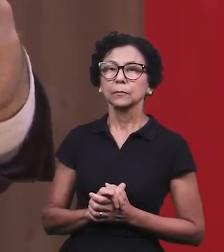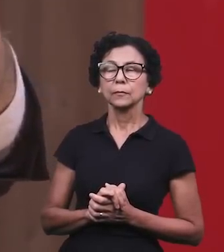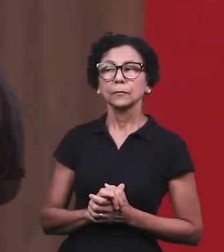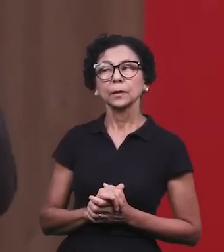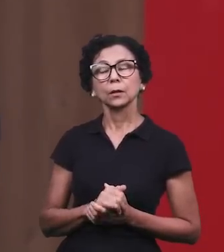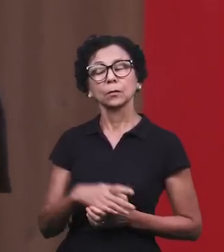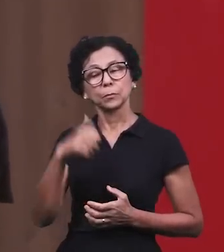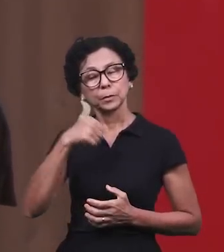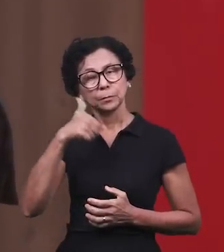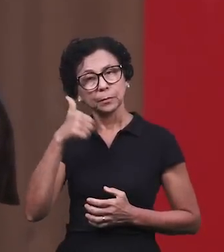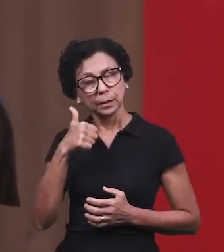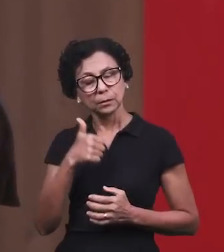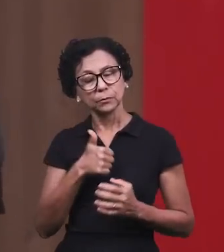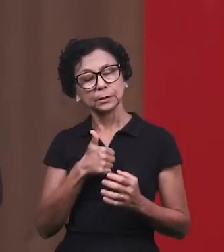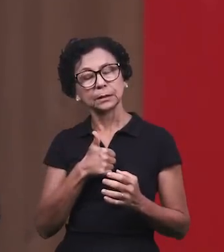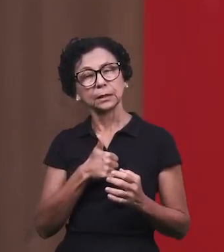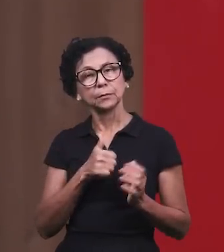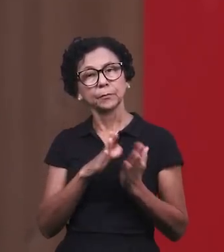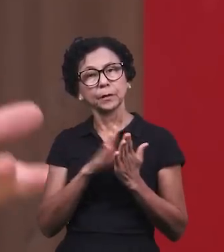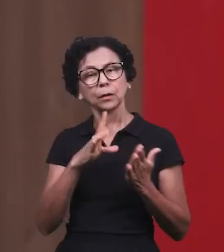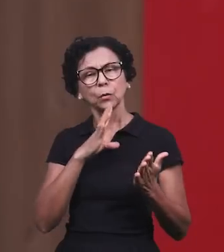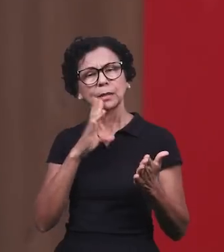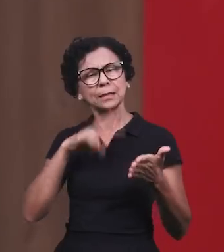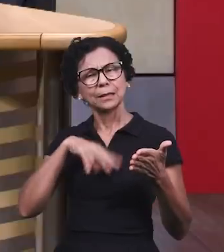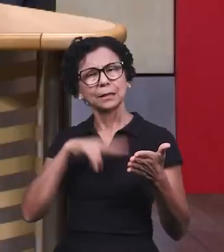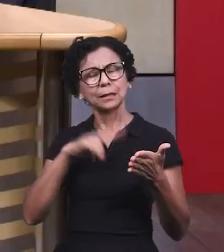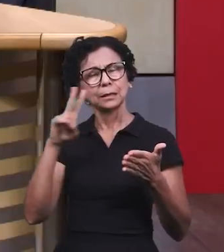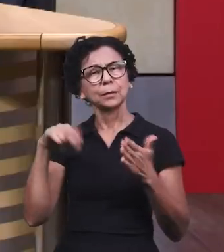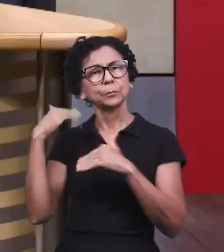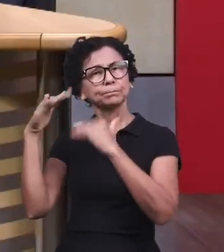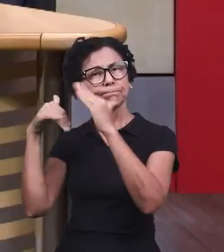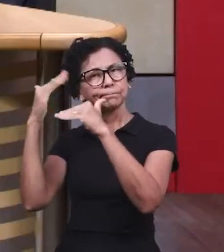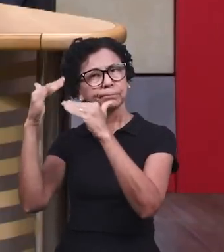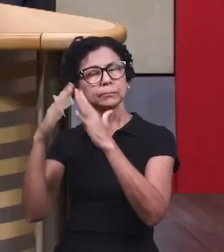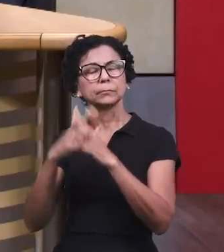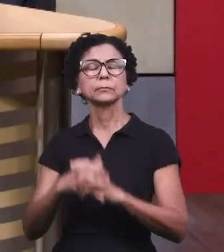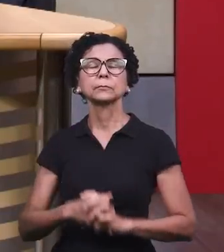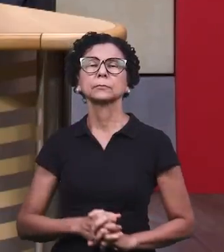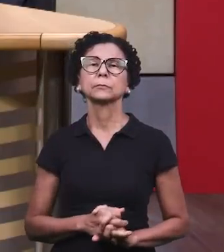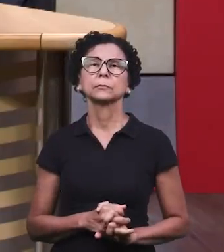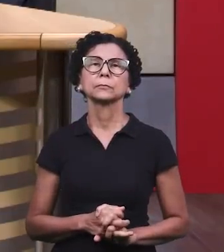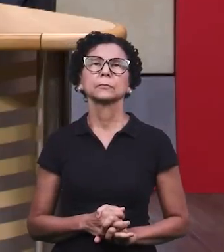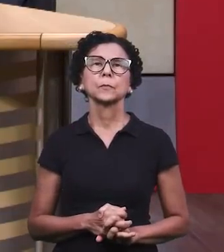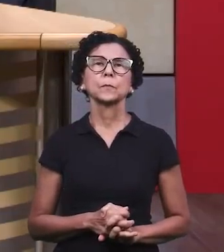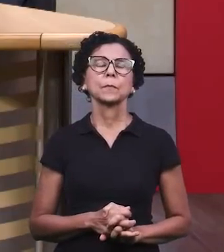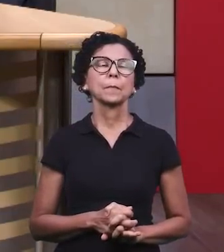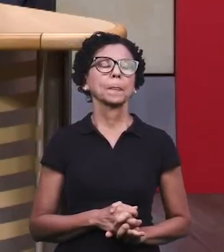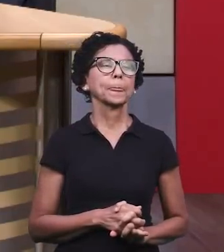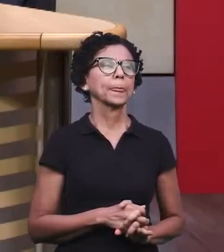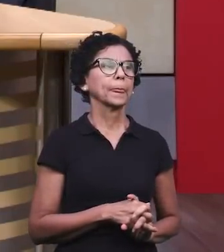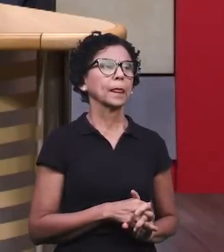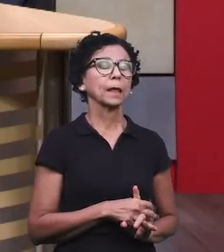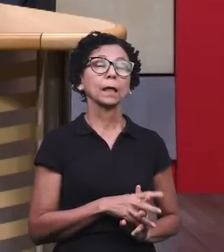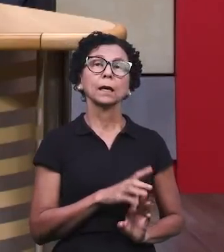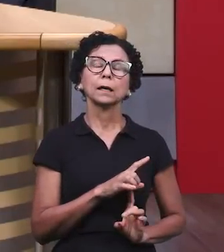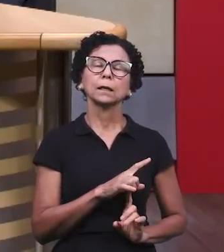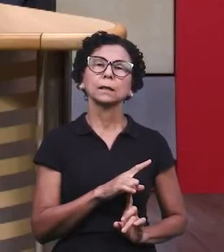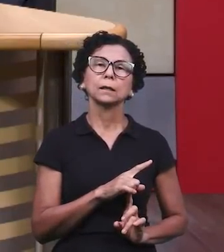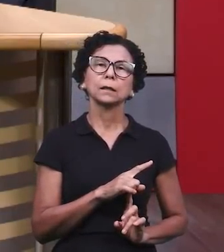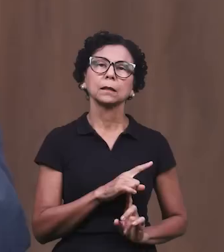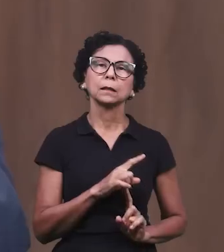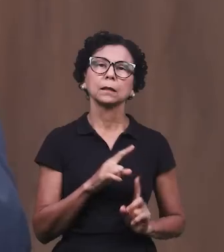Se nós não chegarmos a ela, como é que você vai ultrapassar? Pastor Alexandre, o pastor